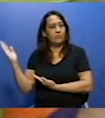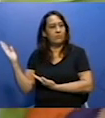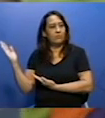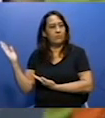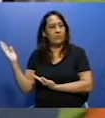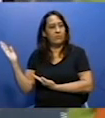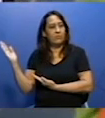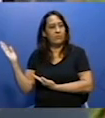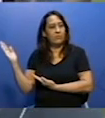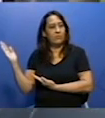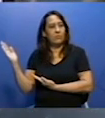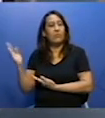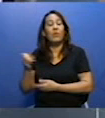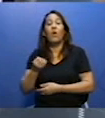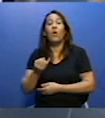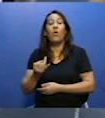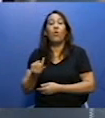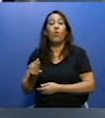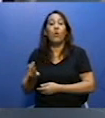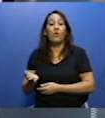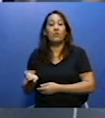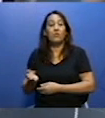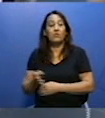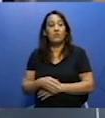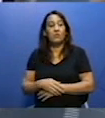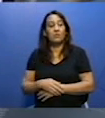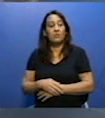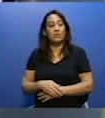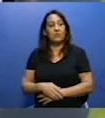Rua Ceará. Quantas ruas eu vejo aí?